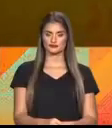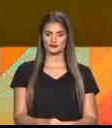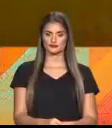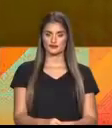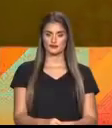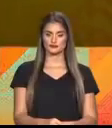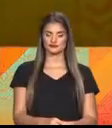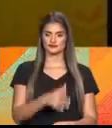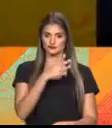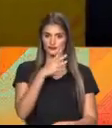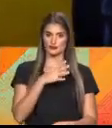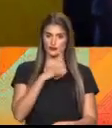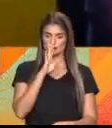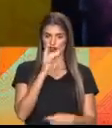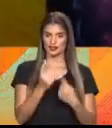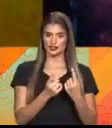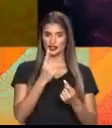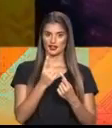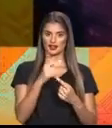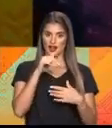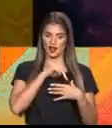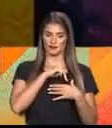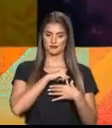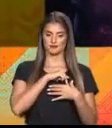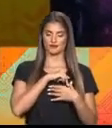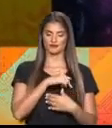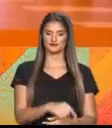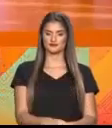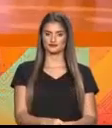Diz-me se há mais alguém no teu coração.